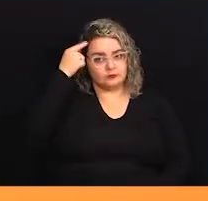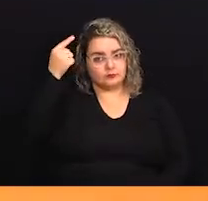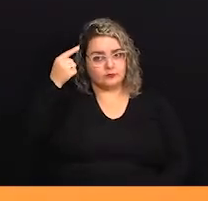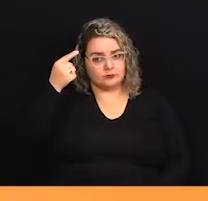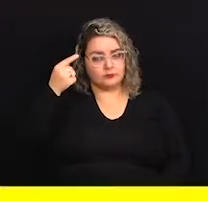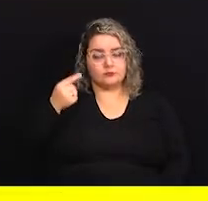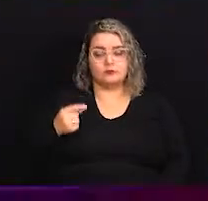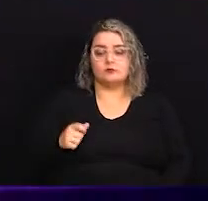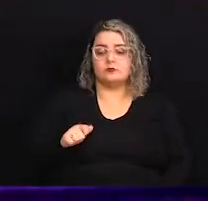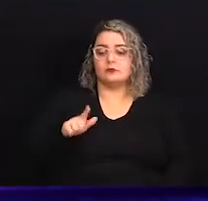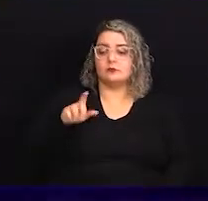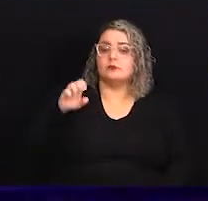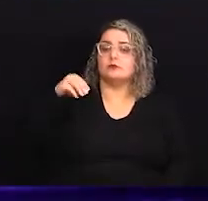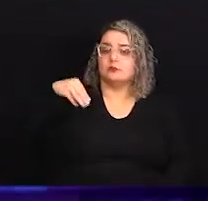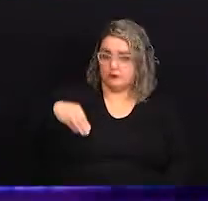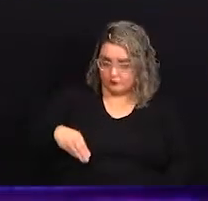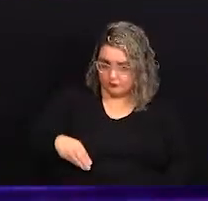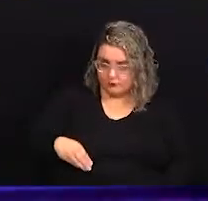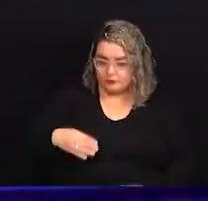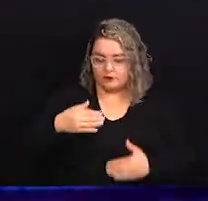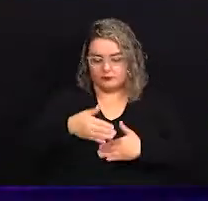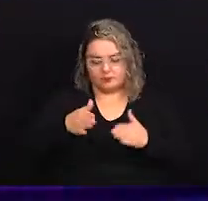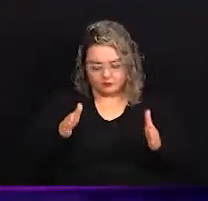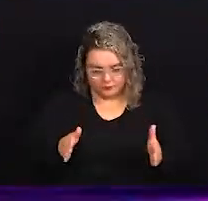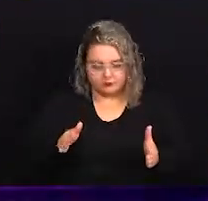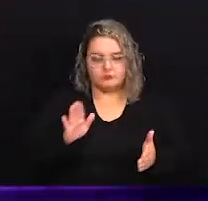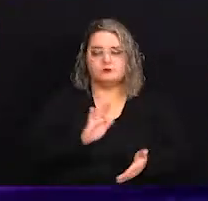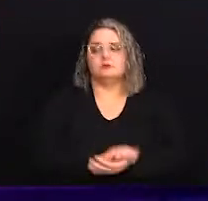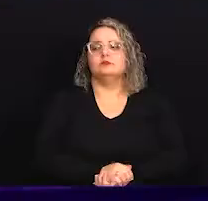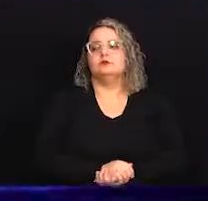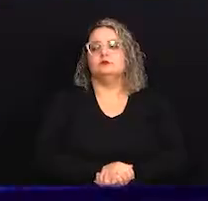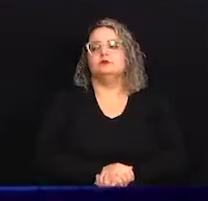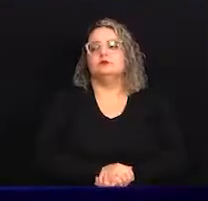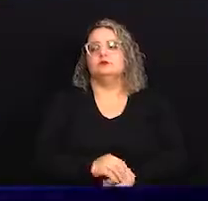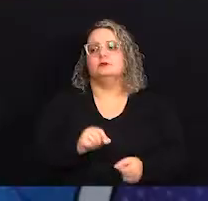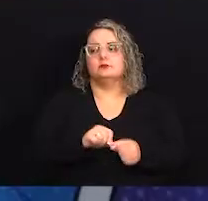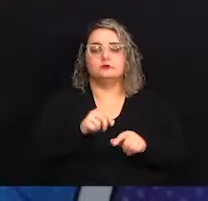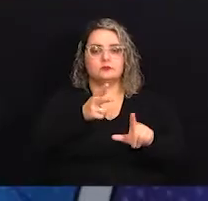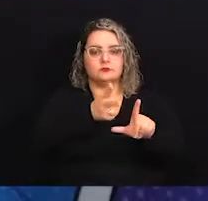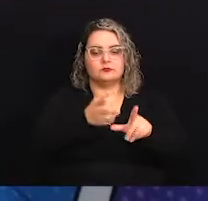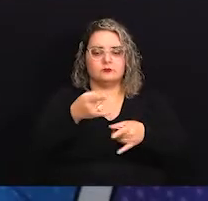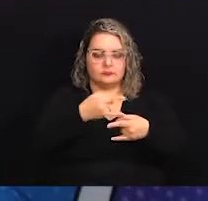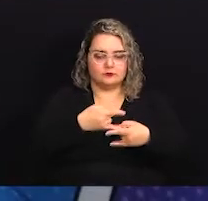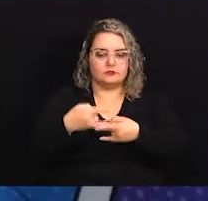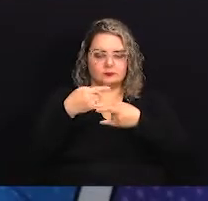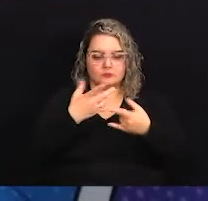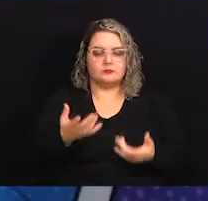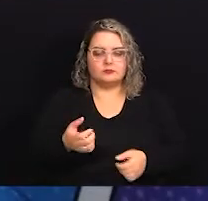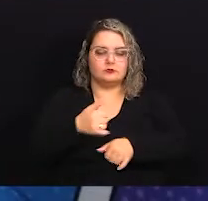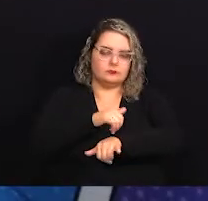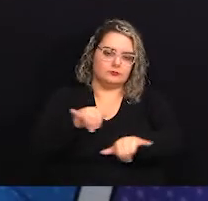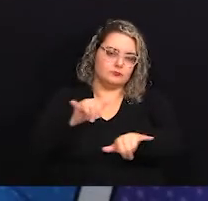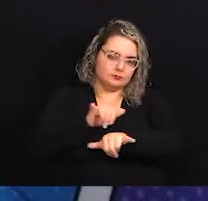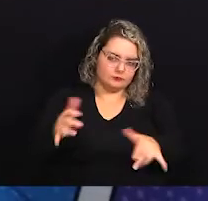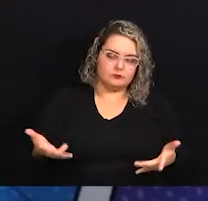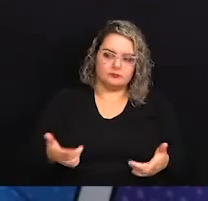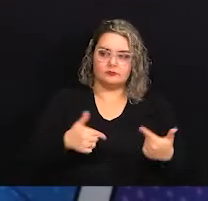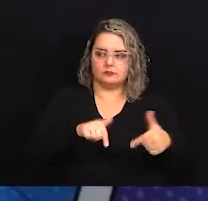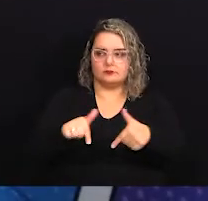da Caixa. E aí eu sempre posto, eu sempre tenho feito algumas lives aí para divulgar um pouco o trabalho,